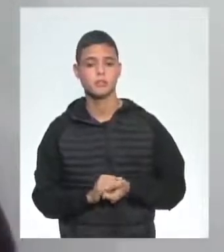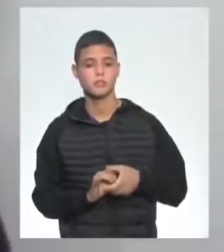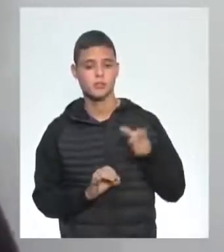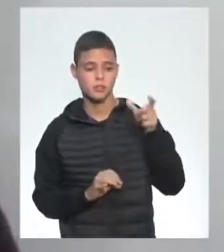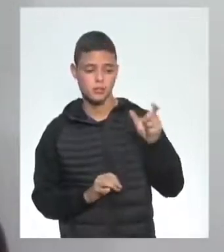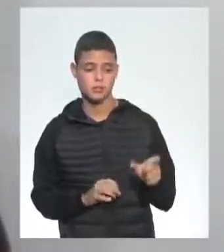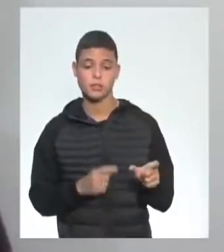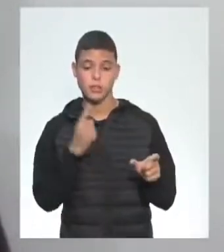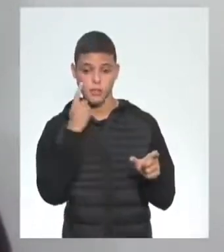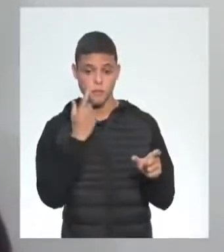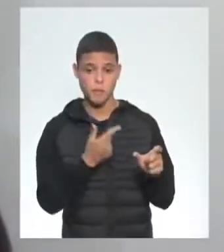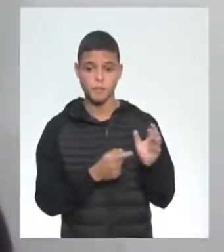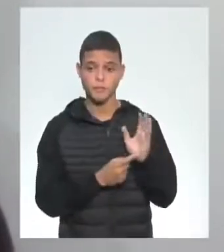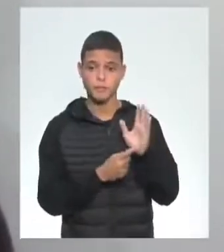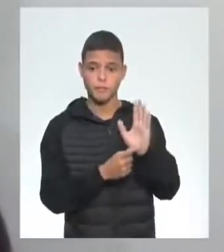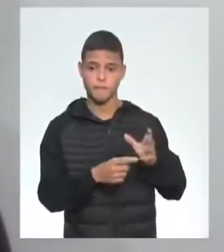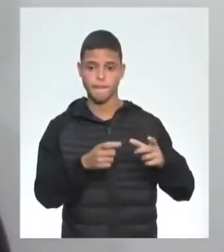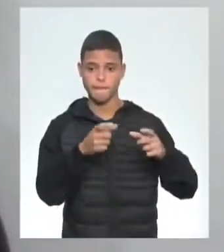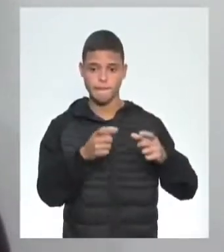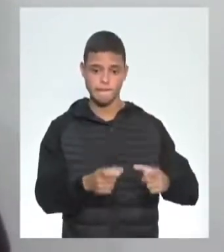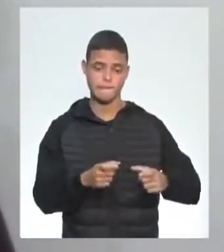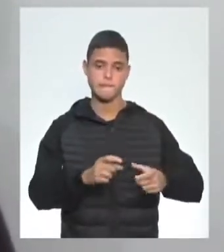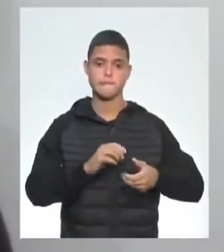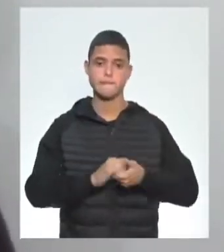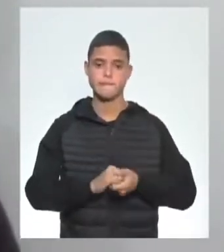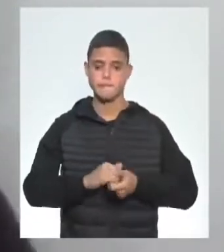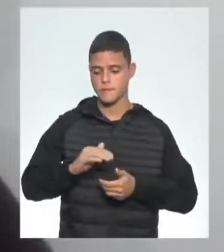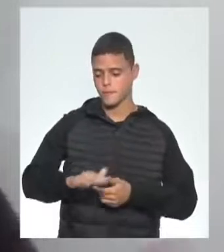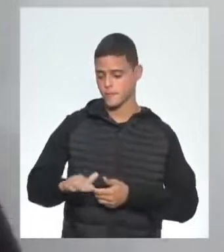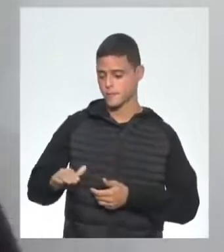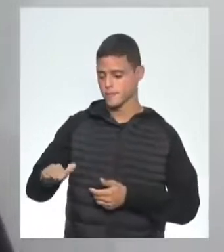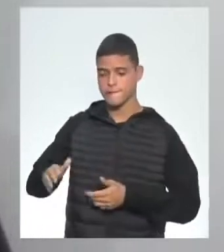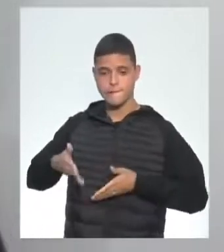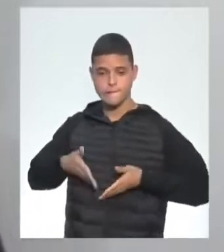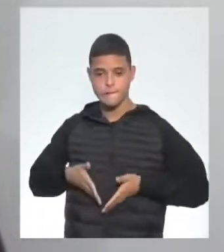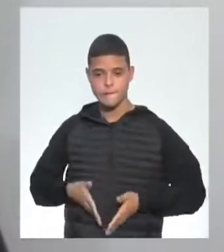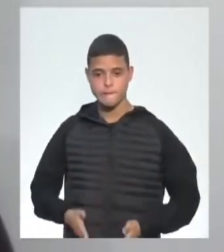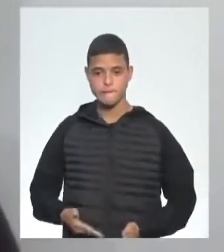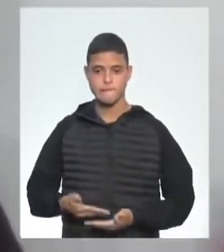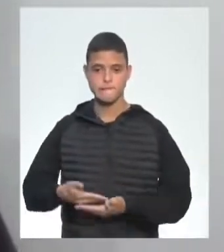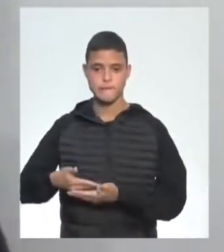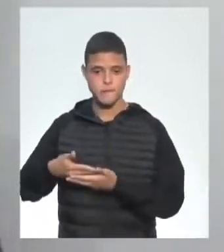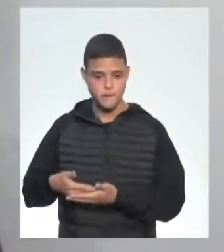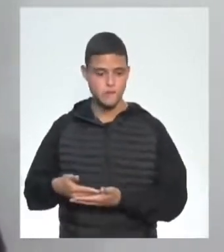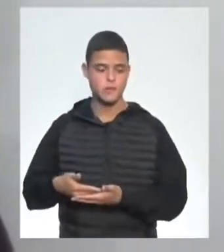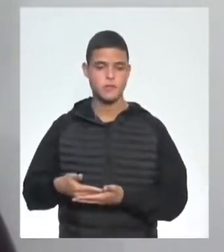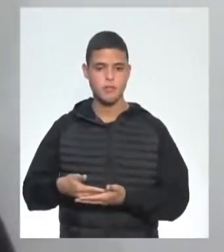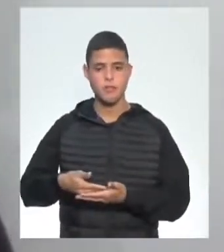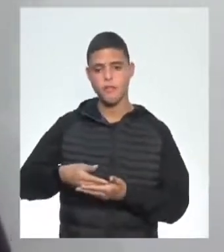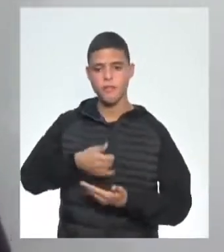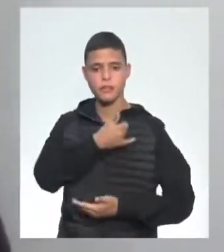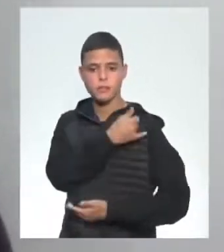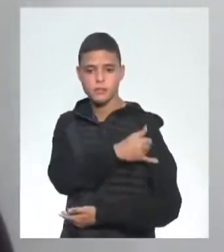transpôs o espaço, né? Que ele era uma criança que nasceu no Morro do Livramento, né? Um morro do Rio de